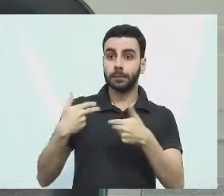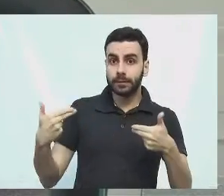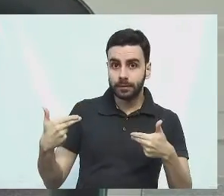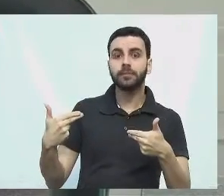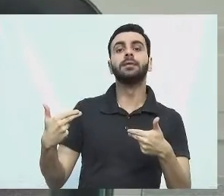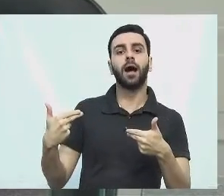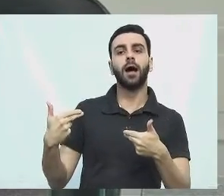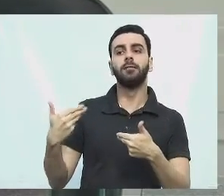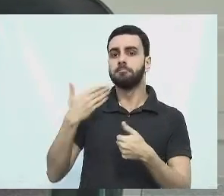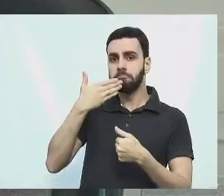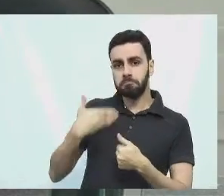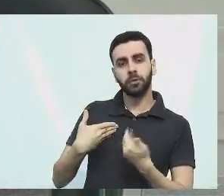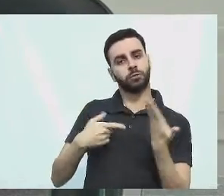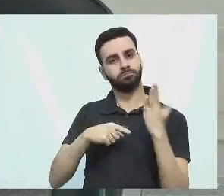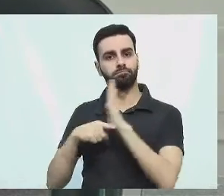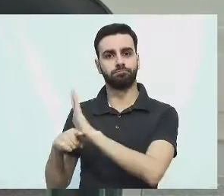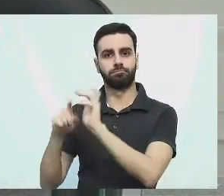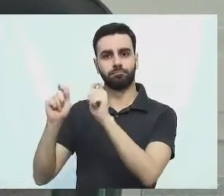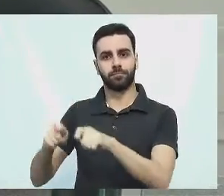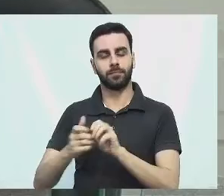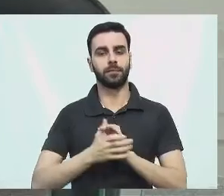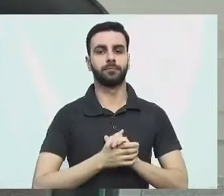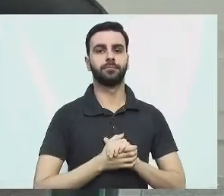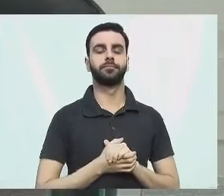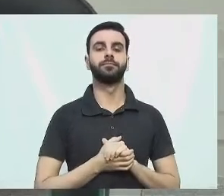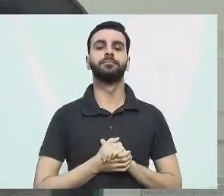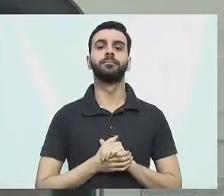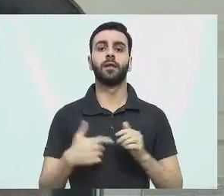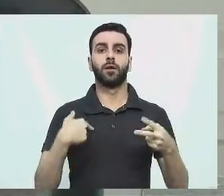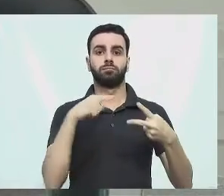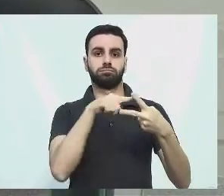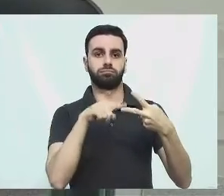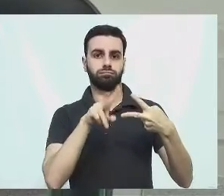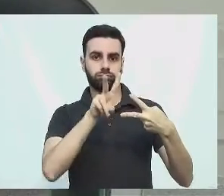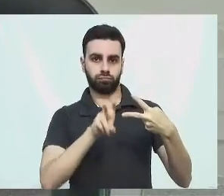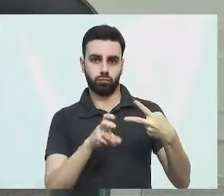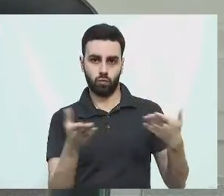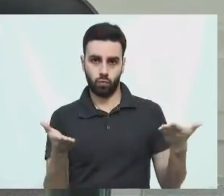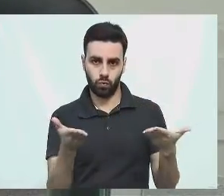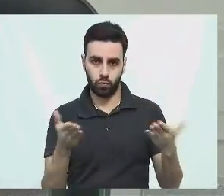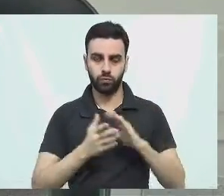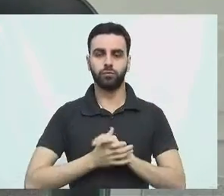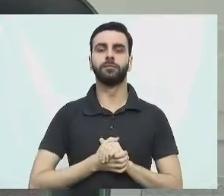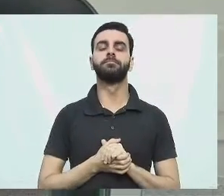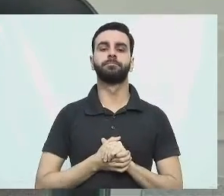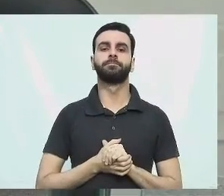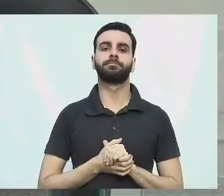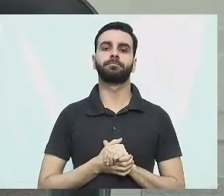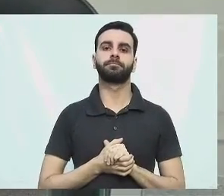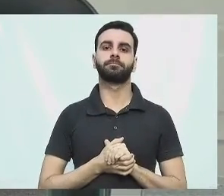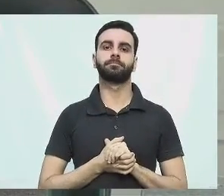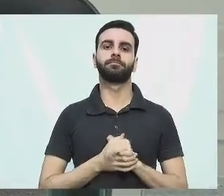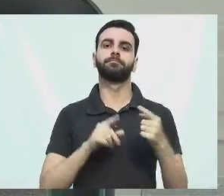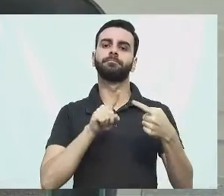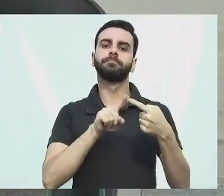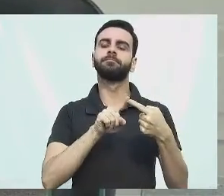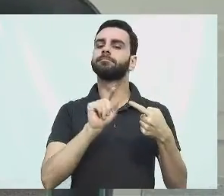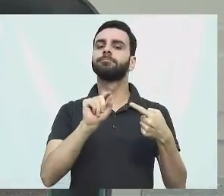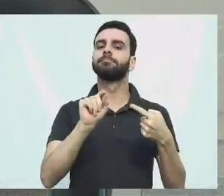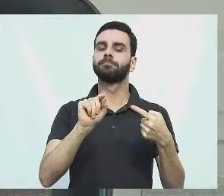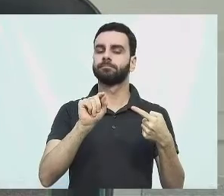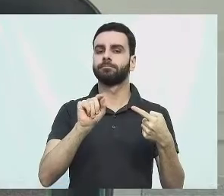à disposição. Senhor presidente, eu tenho dois assuntos para tocar aqui, para falar, e quero falar